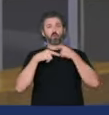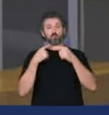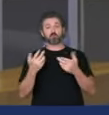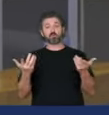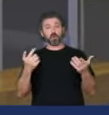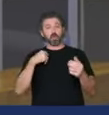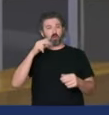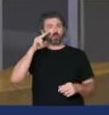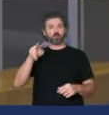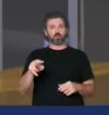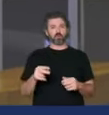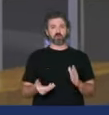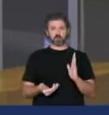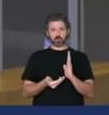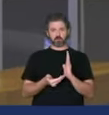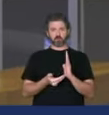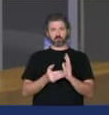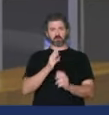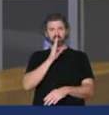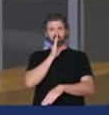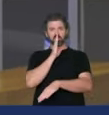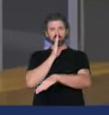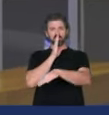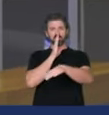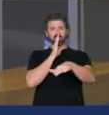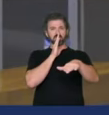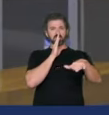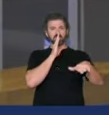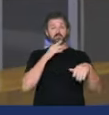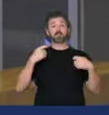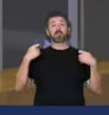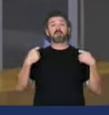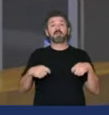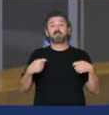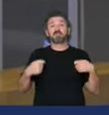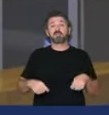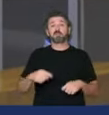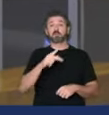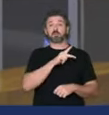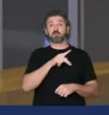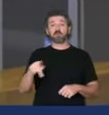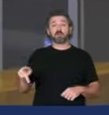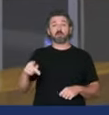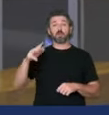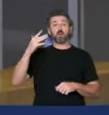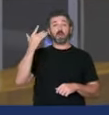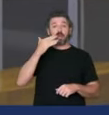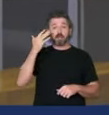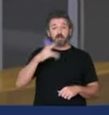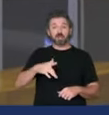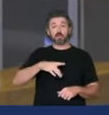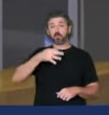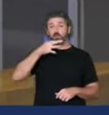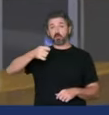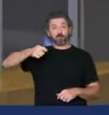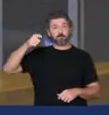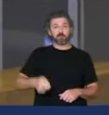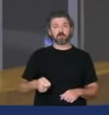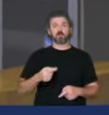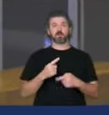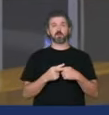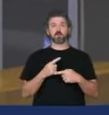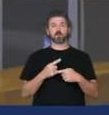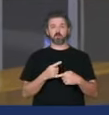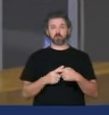vejo a Câmara em silêncio. É necessário que o presidente Arthur Lira e a Câmara tenham uma posição firme, porque